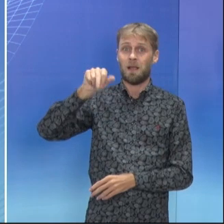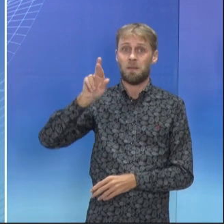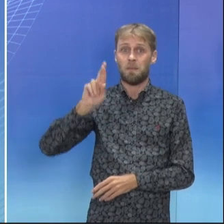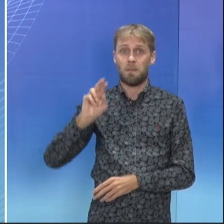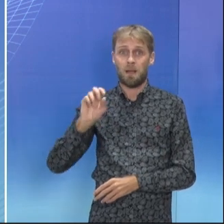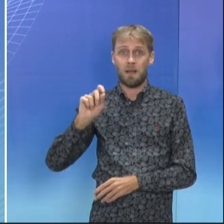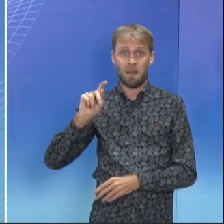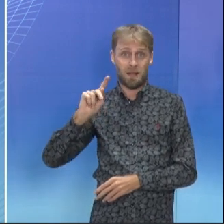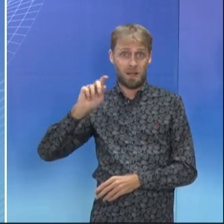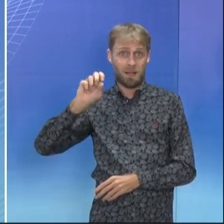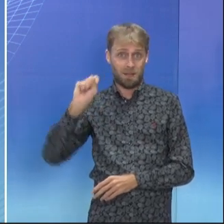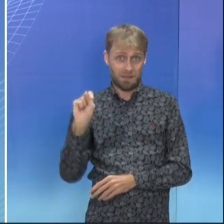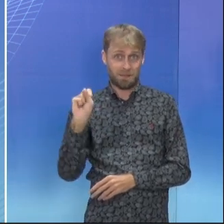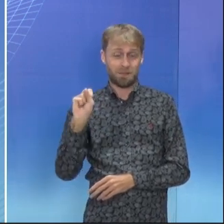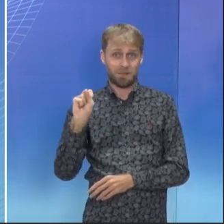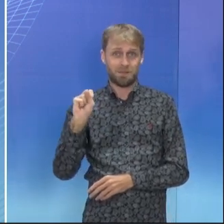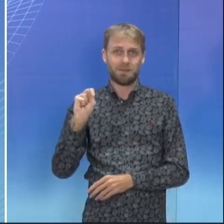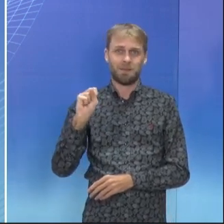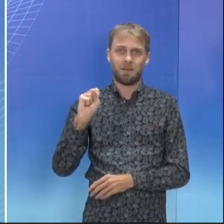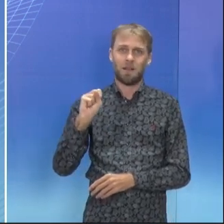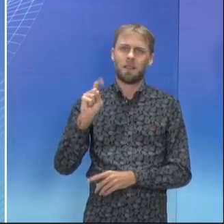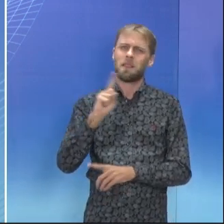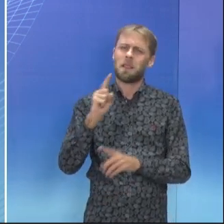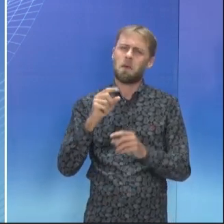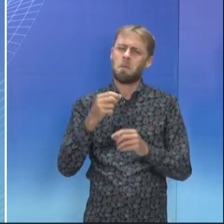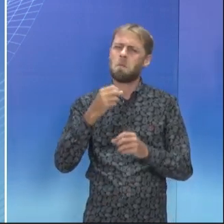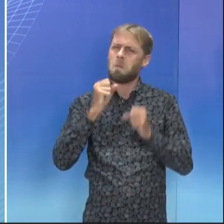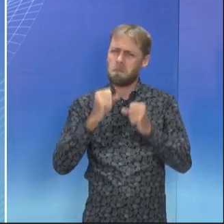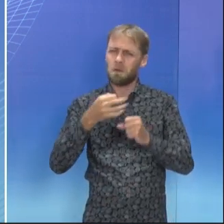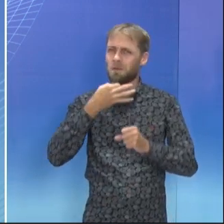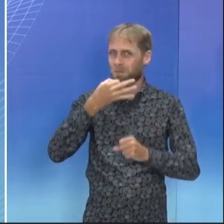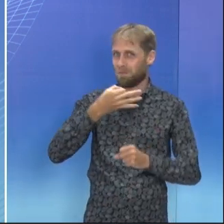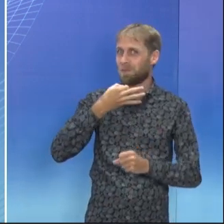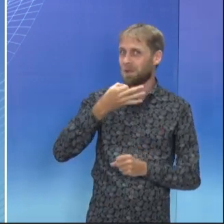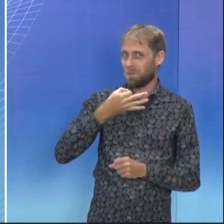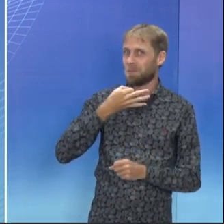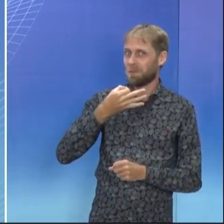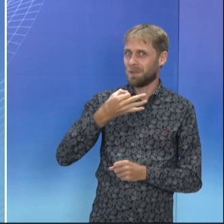mico, certo? E não vale nos comentários